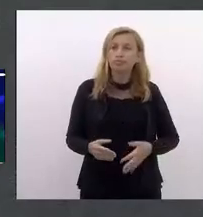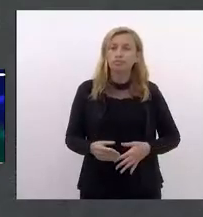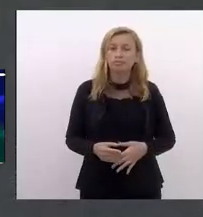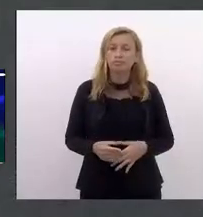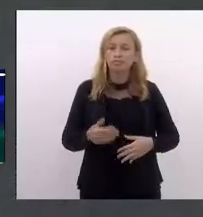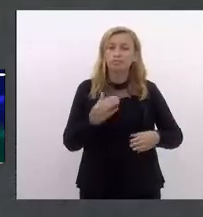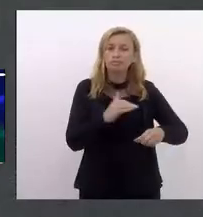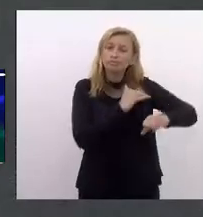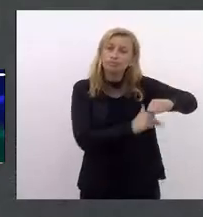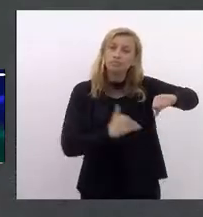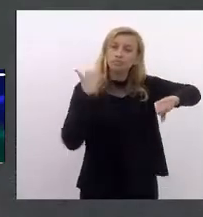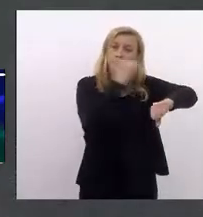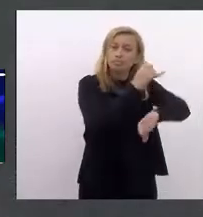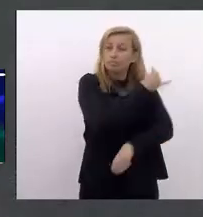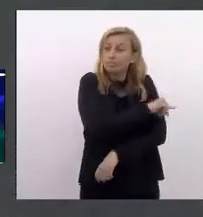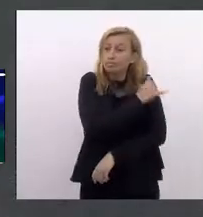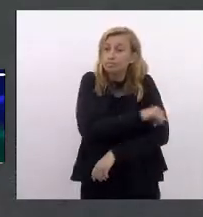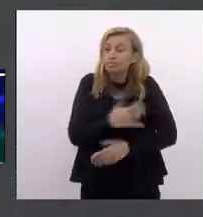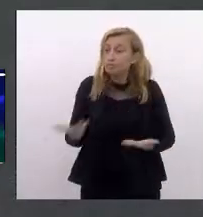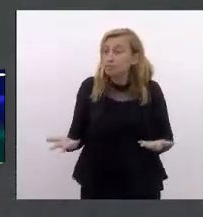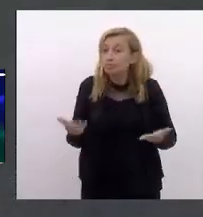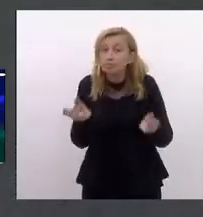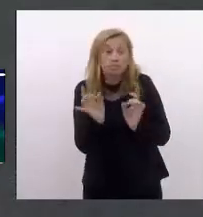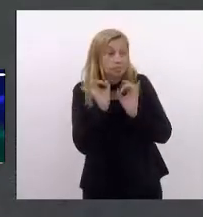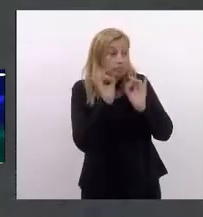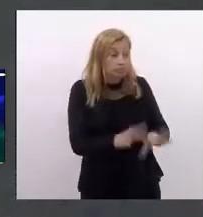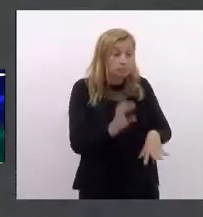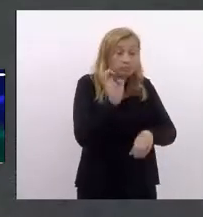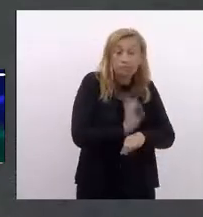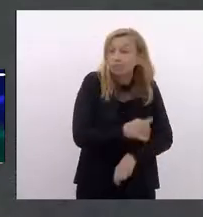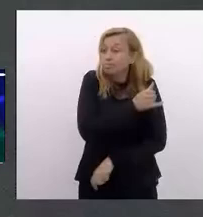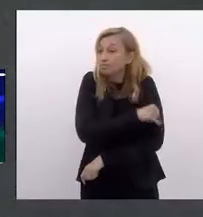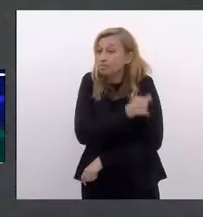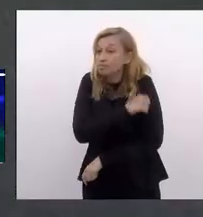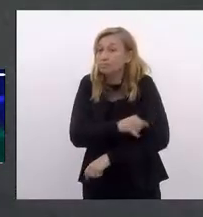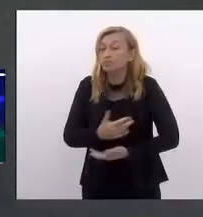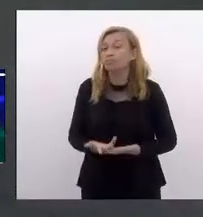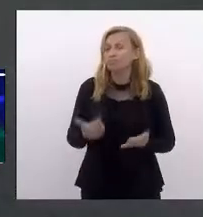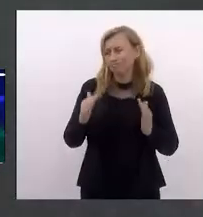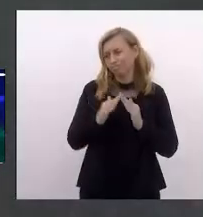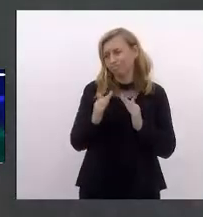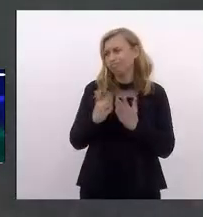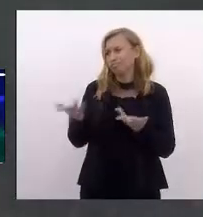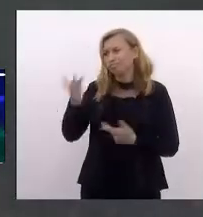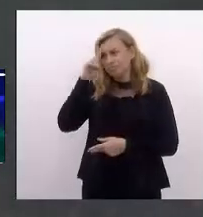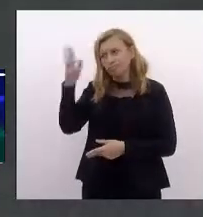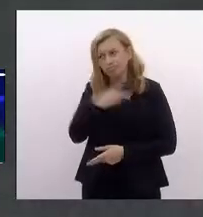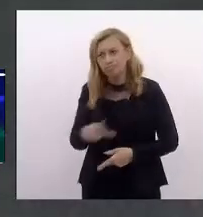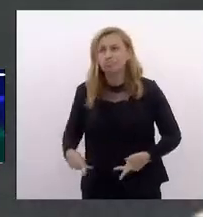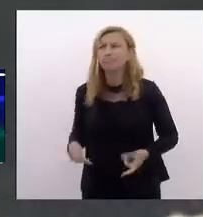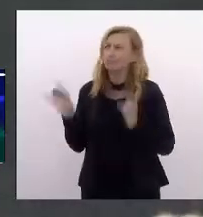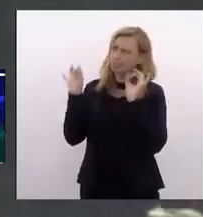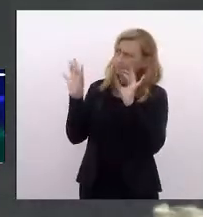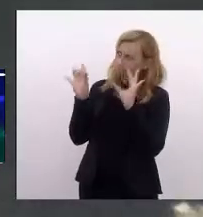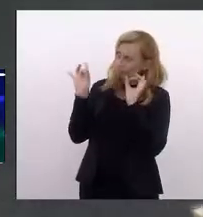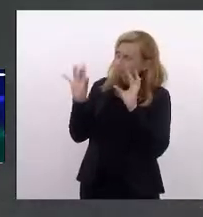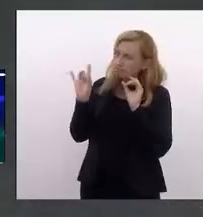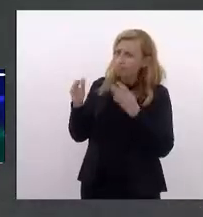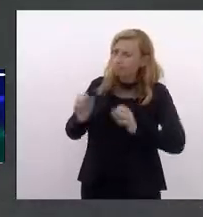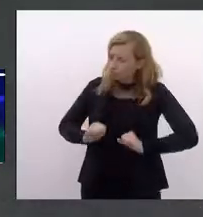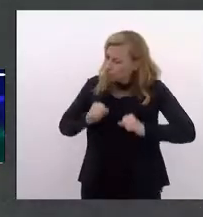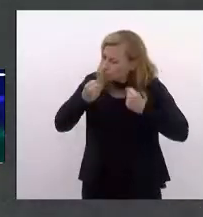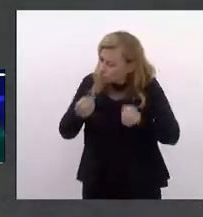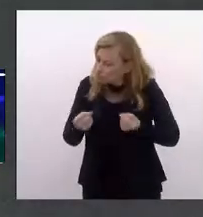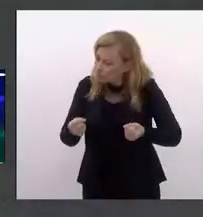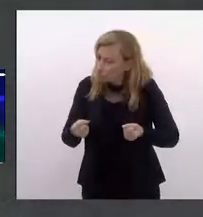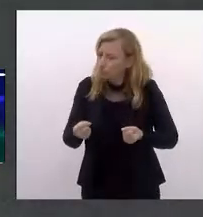com a lógica do super a Rio completamente abandonada no estado do Rio de Janeiro essa casa e Vossa Excelência em especial Faz um